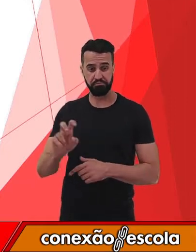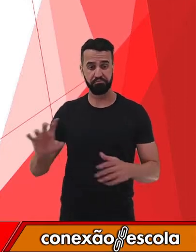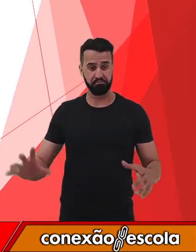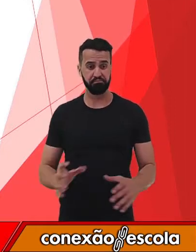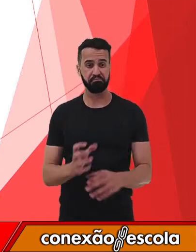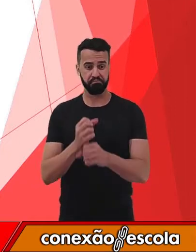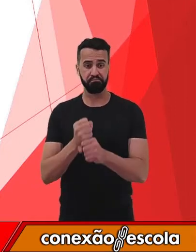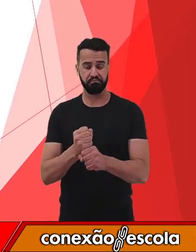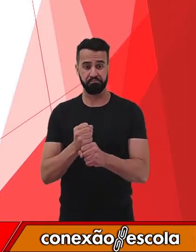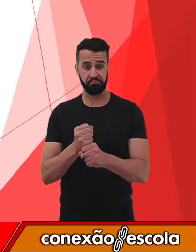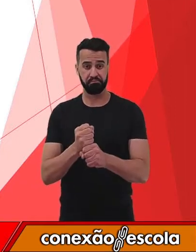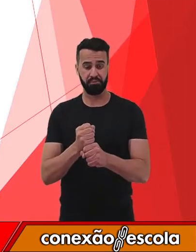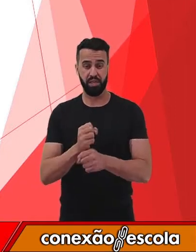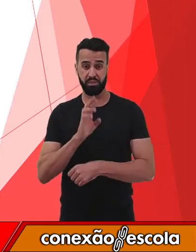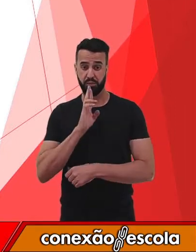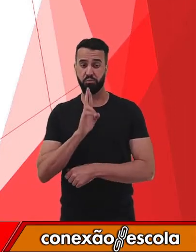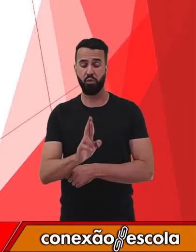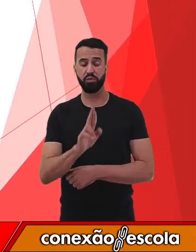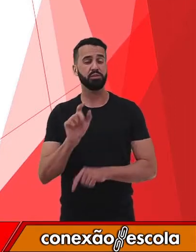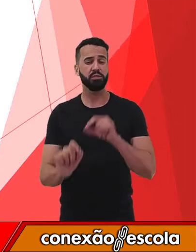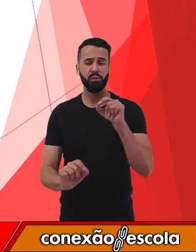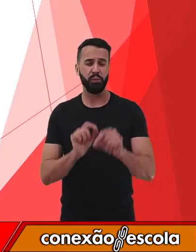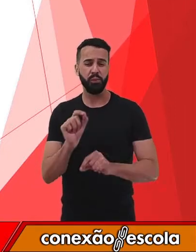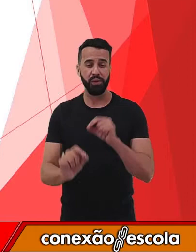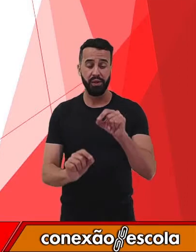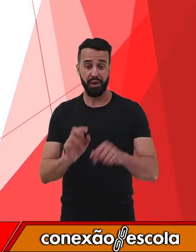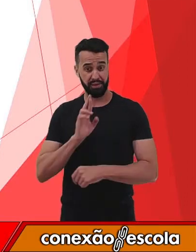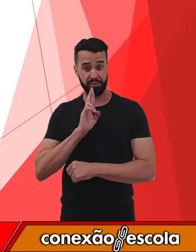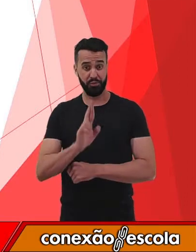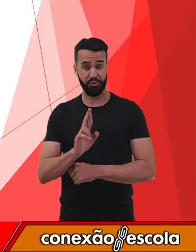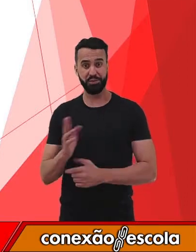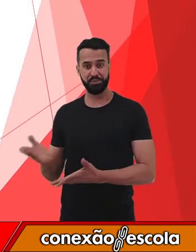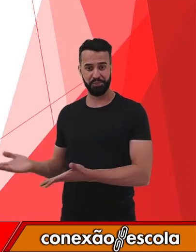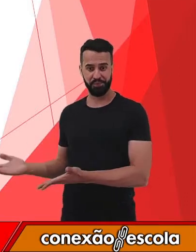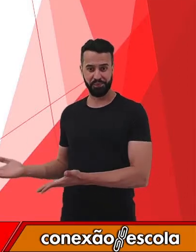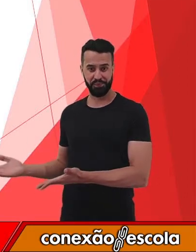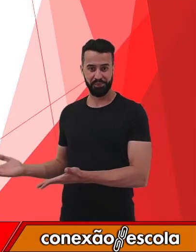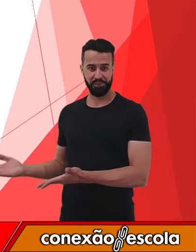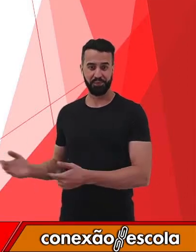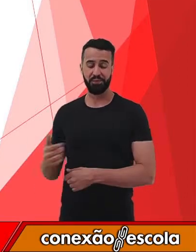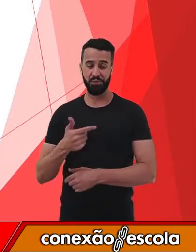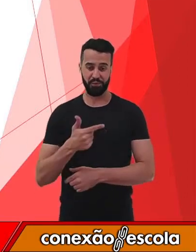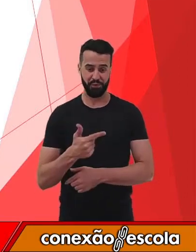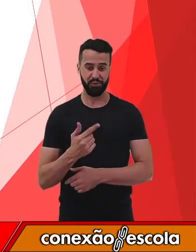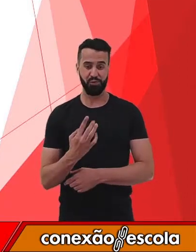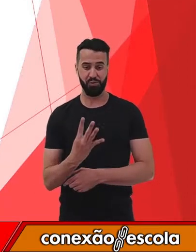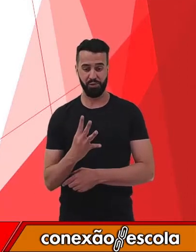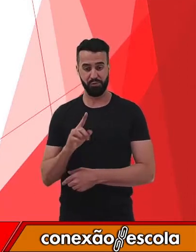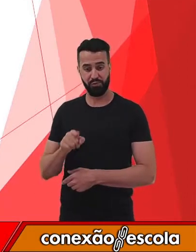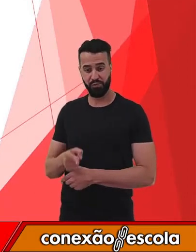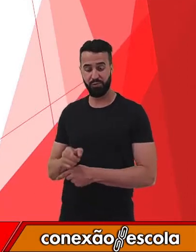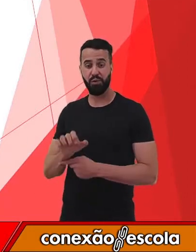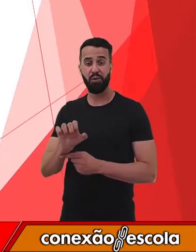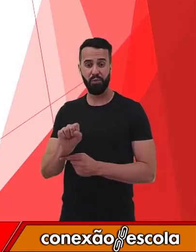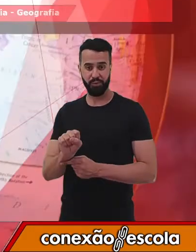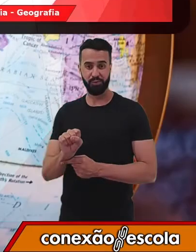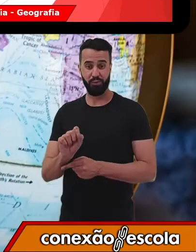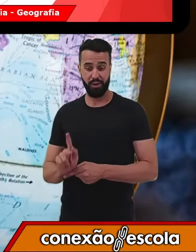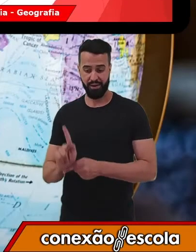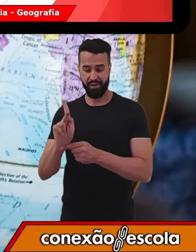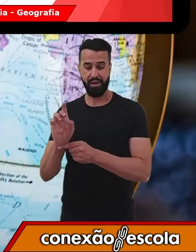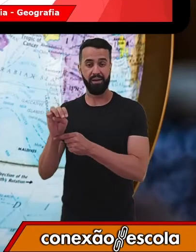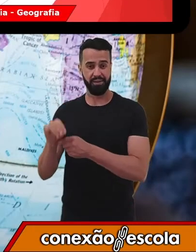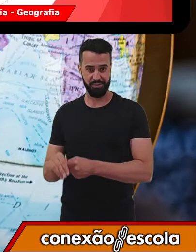8.510.295 quilômetros quadrados. E o resultado, 24,8 habitantes por quilômetro quadrado, é